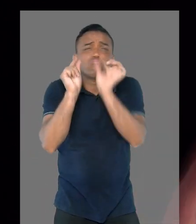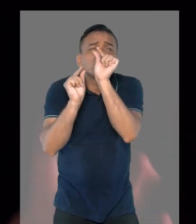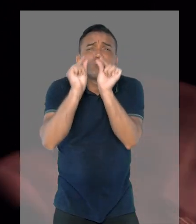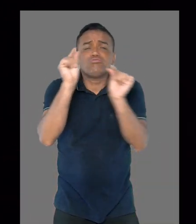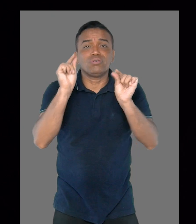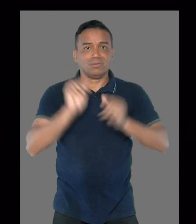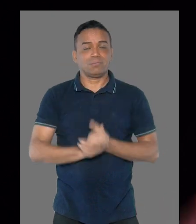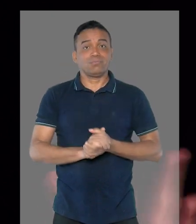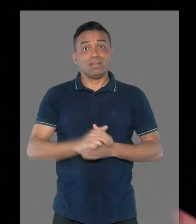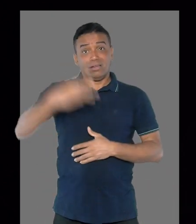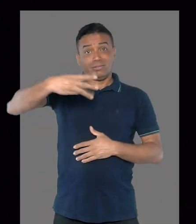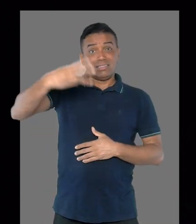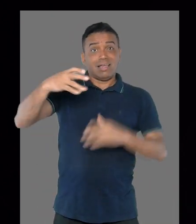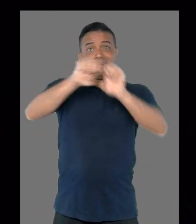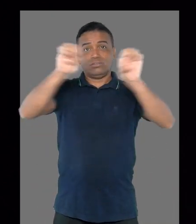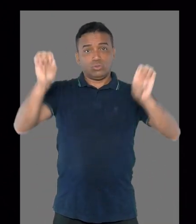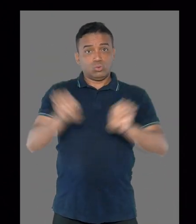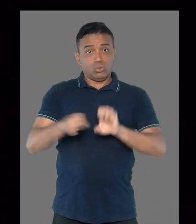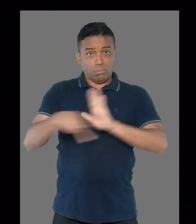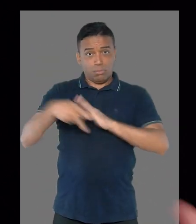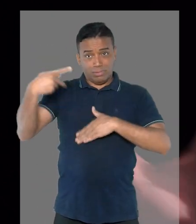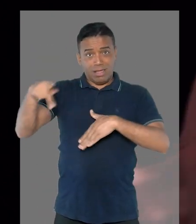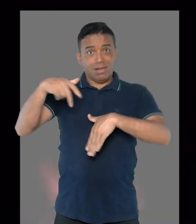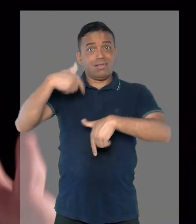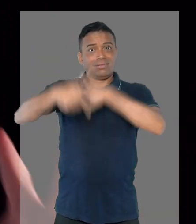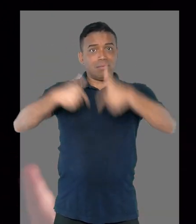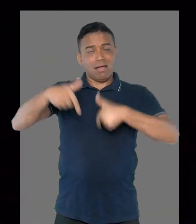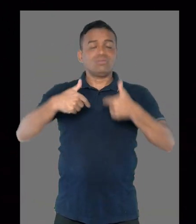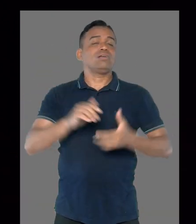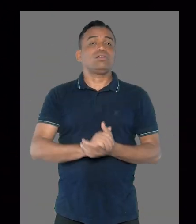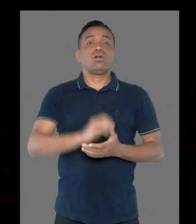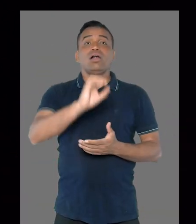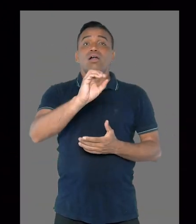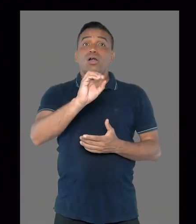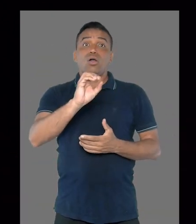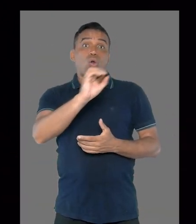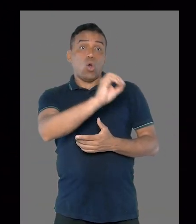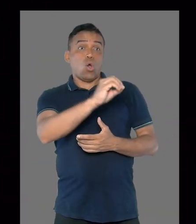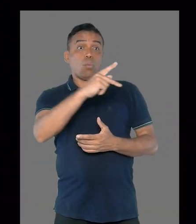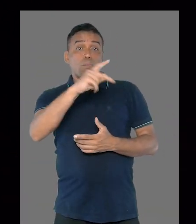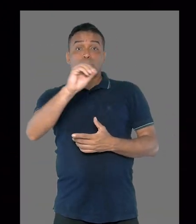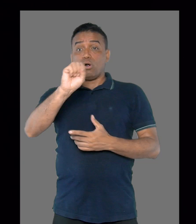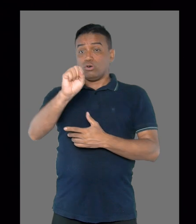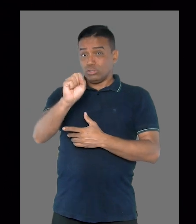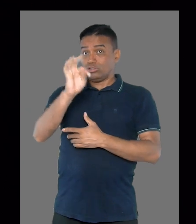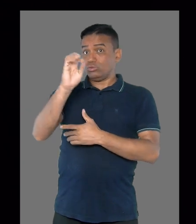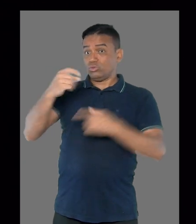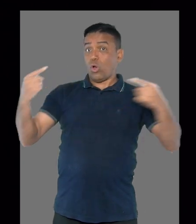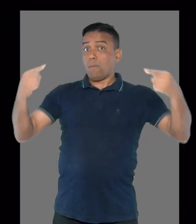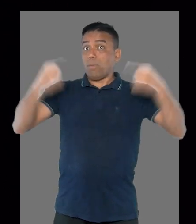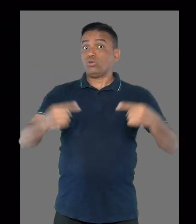Uma terceira estrutura que é fundamental no Leminski é a junção de opostos. Ele adora juntar coisas